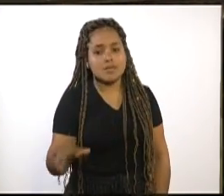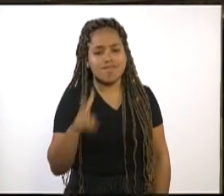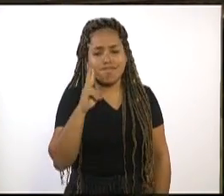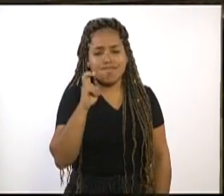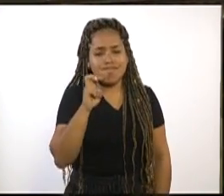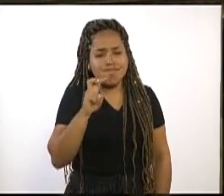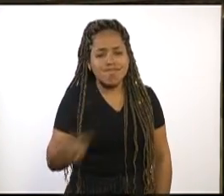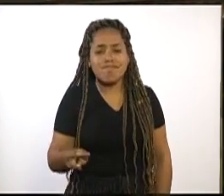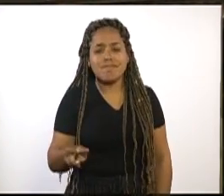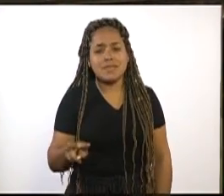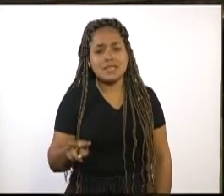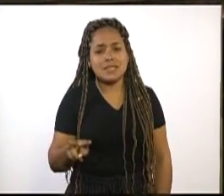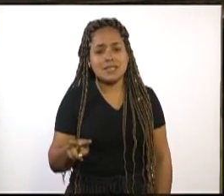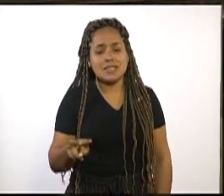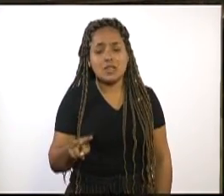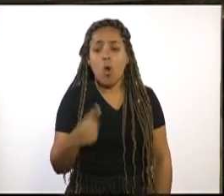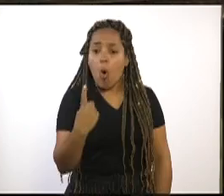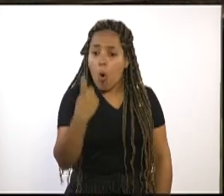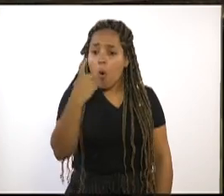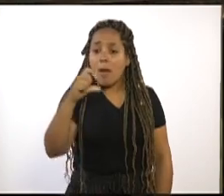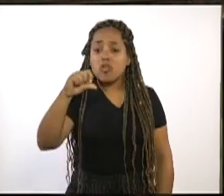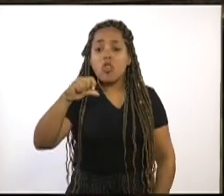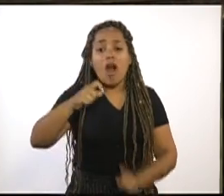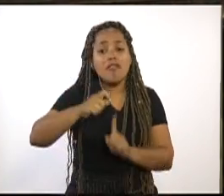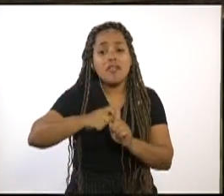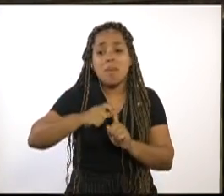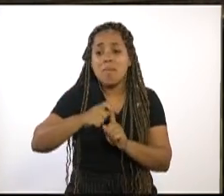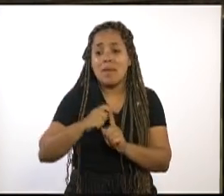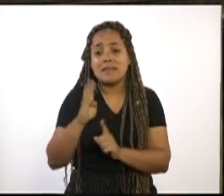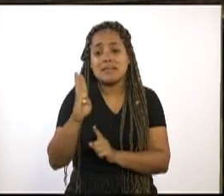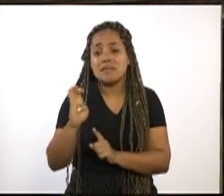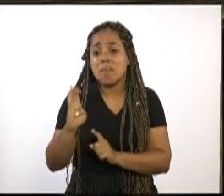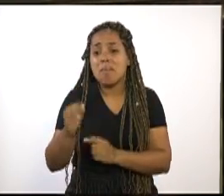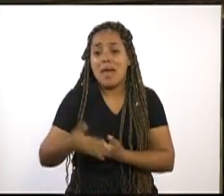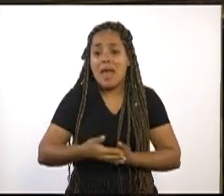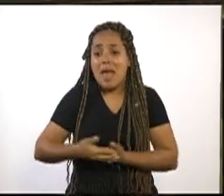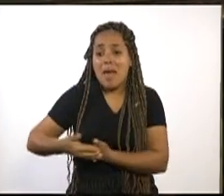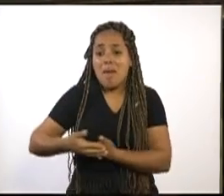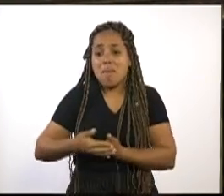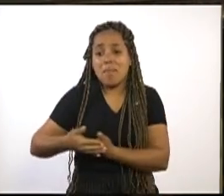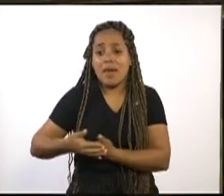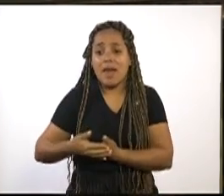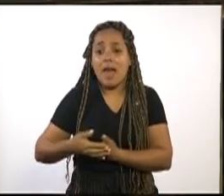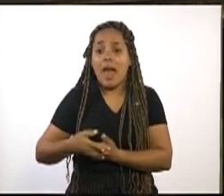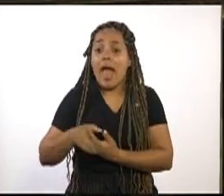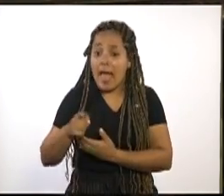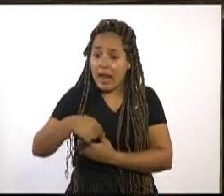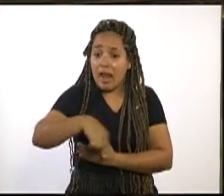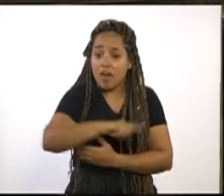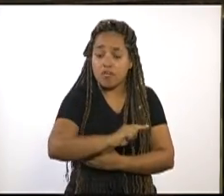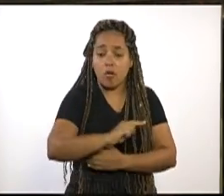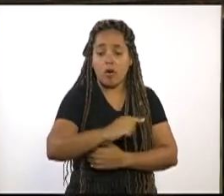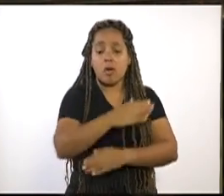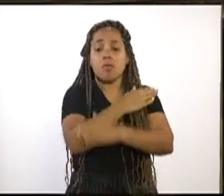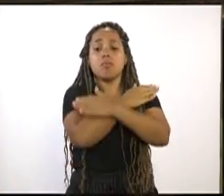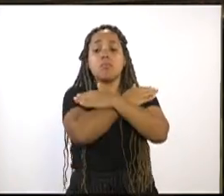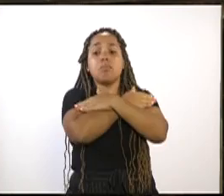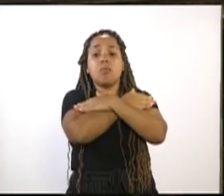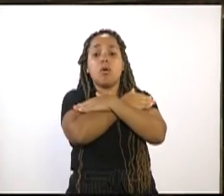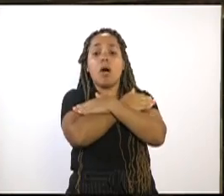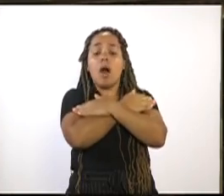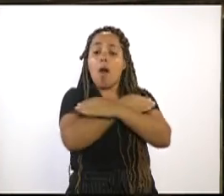Uma delas, inclusive, de 9 meses, deputada Renata Souza, foi velada na quadra da Unidos da Tijuca, em cima de uma